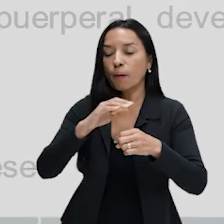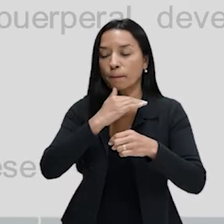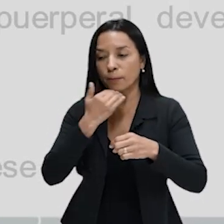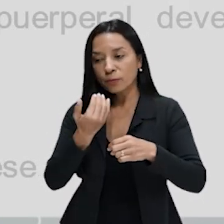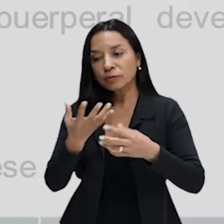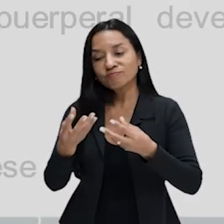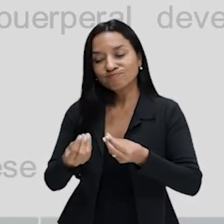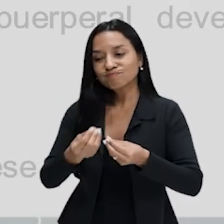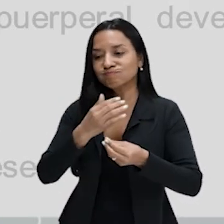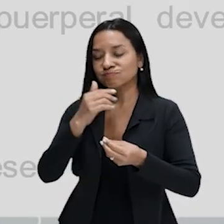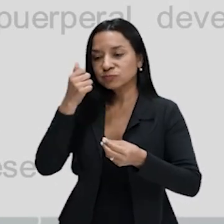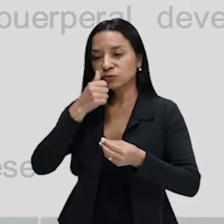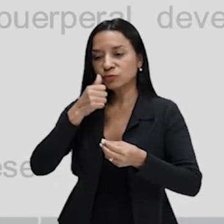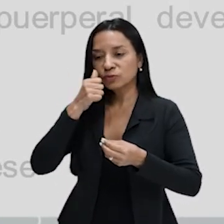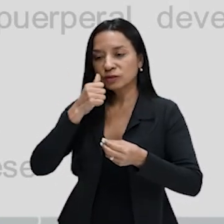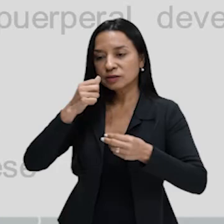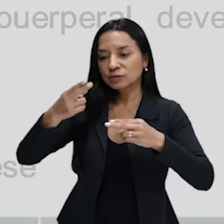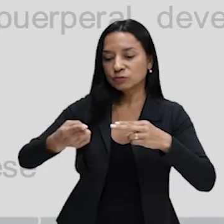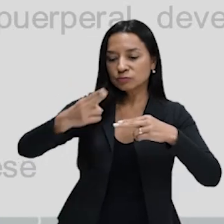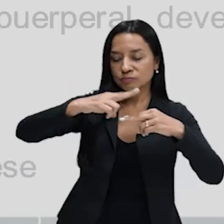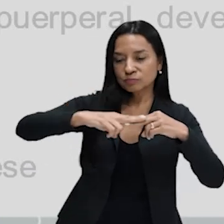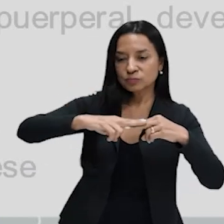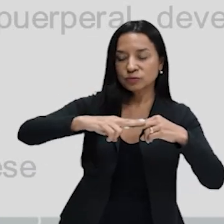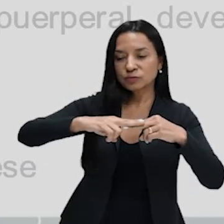deitadas de costa, então